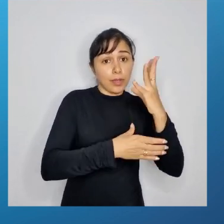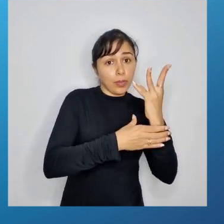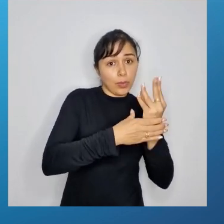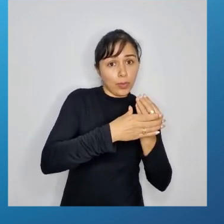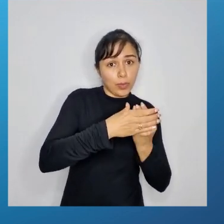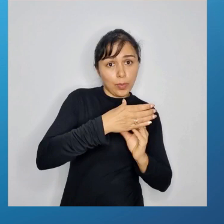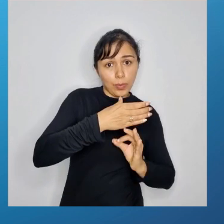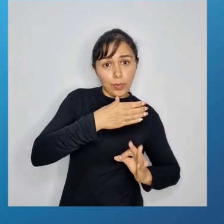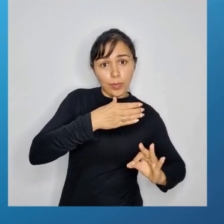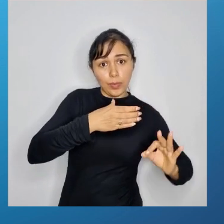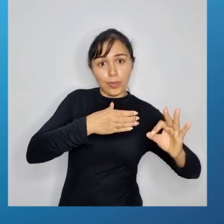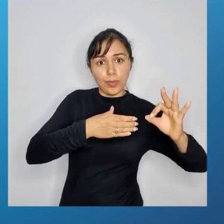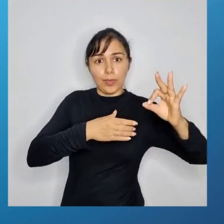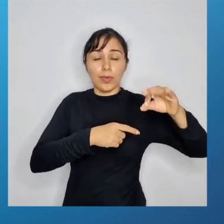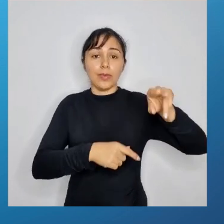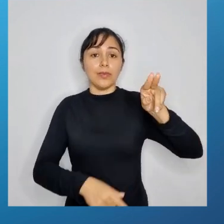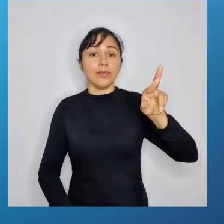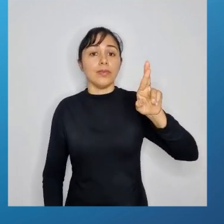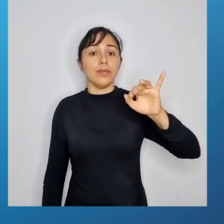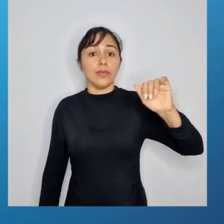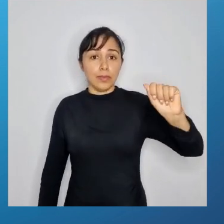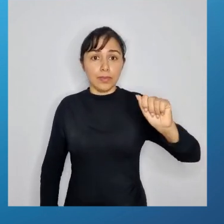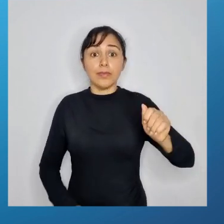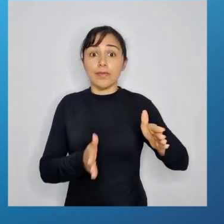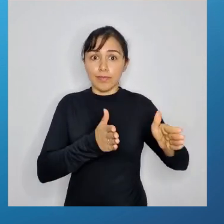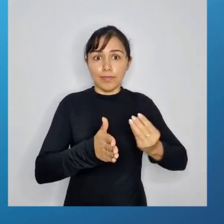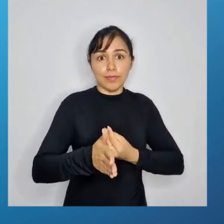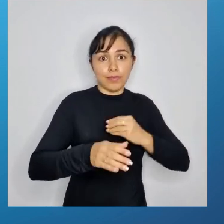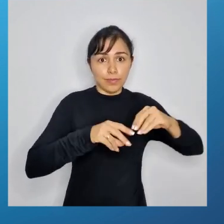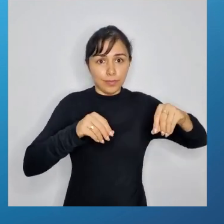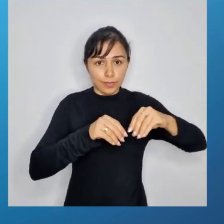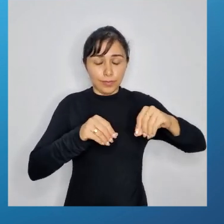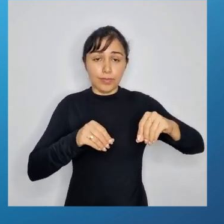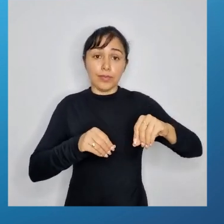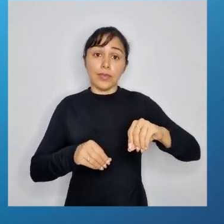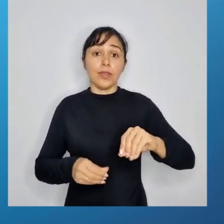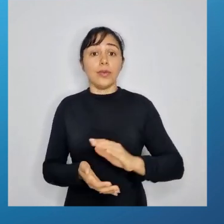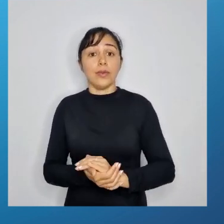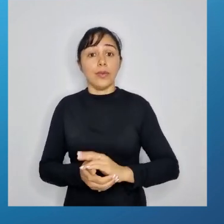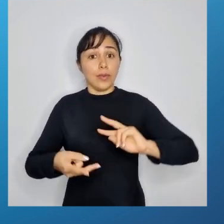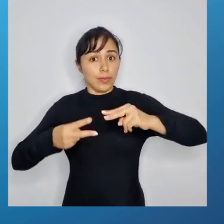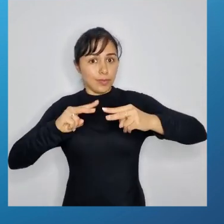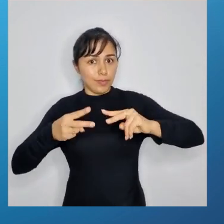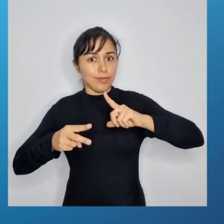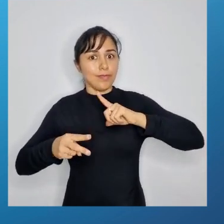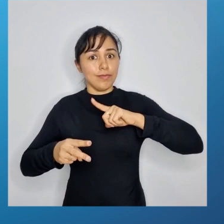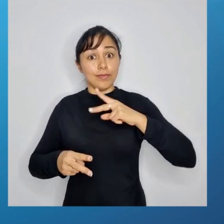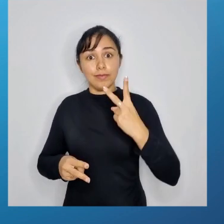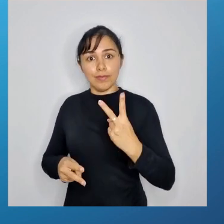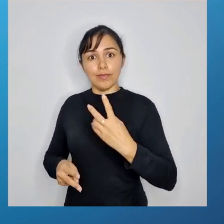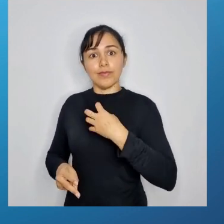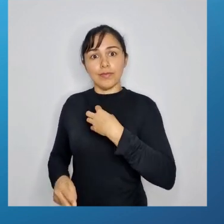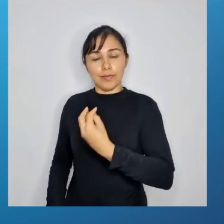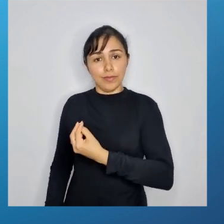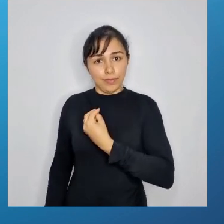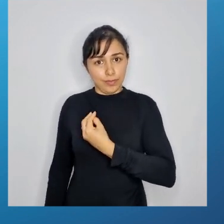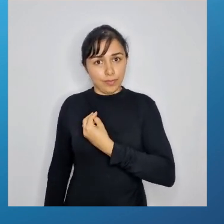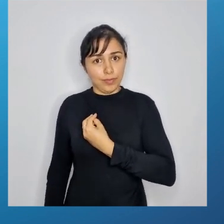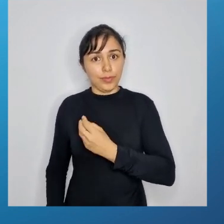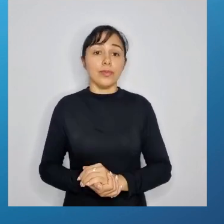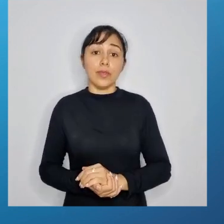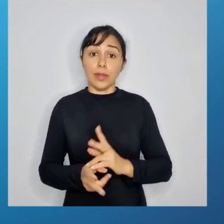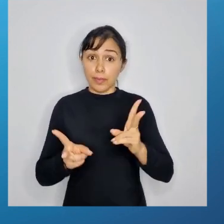na imagem. Então são organismos que, por causa desses 2 modos de vida, apresentam também essa diferenciação. Vimos a diferença em